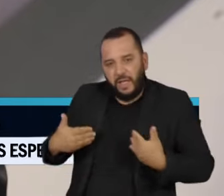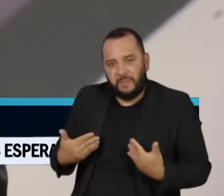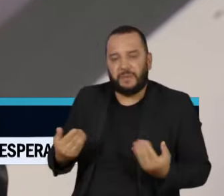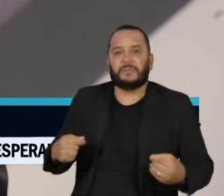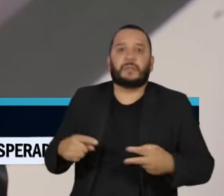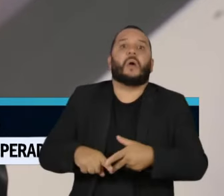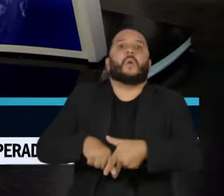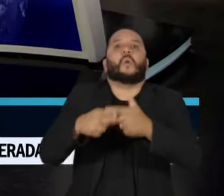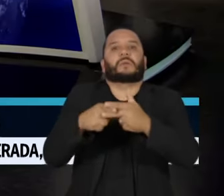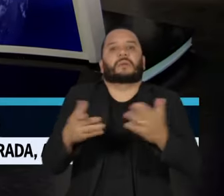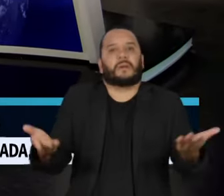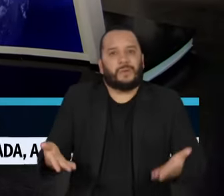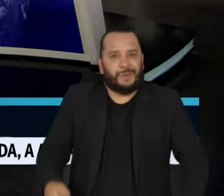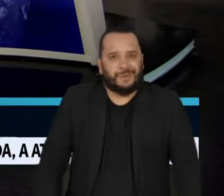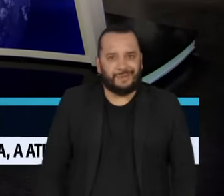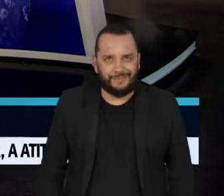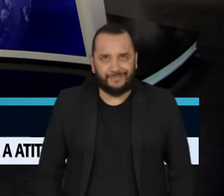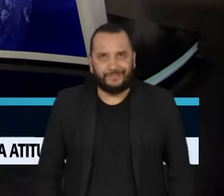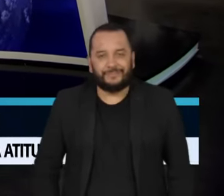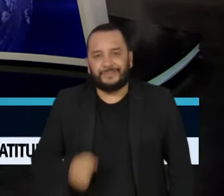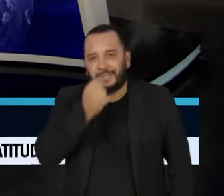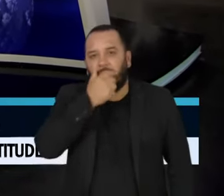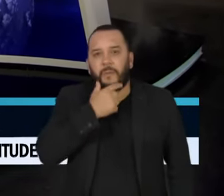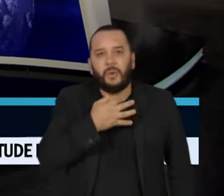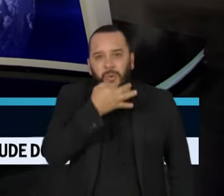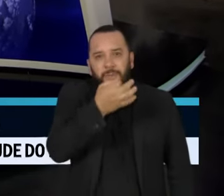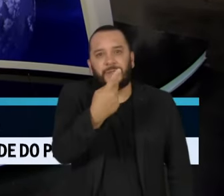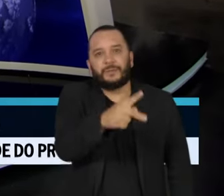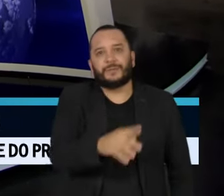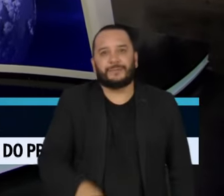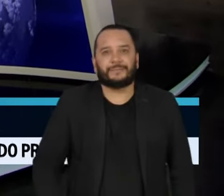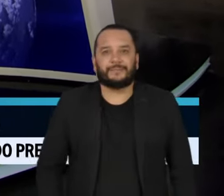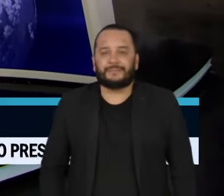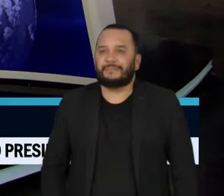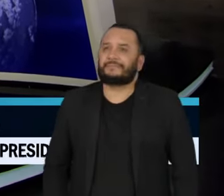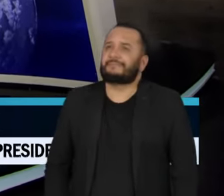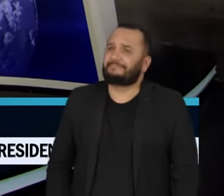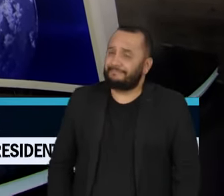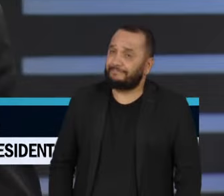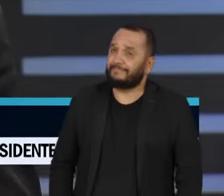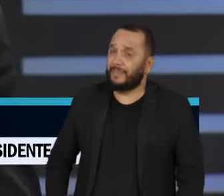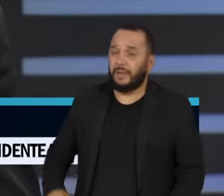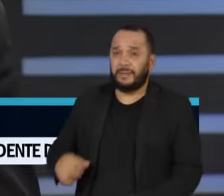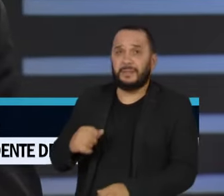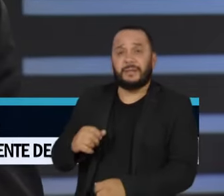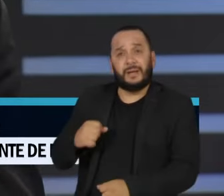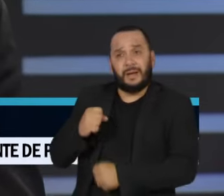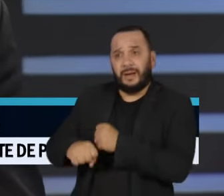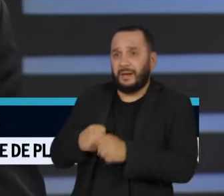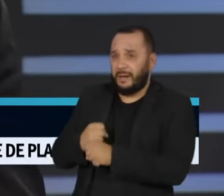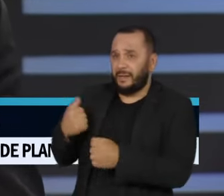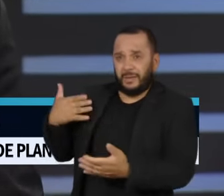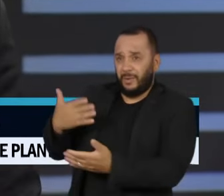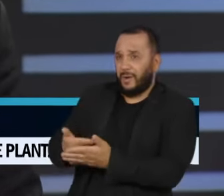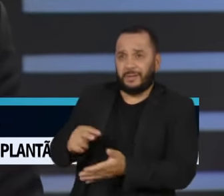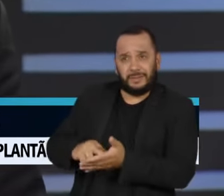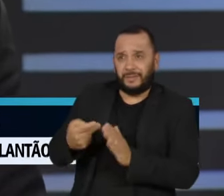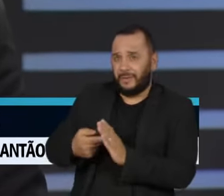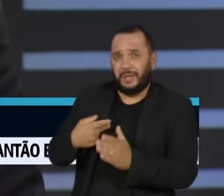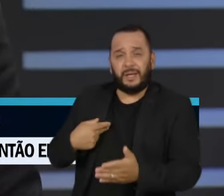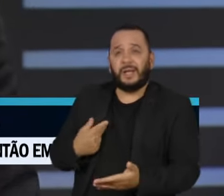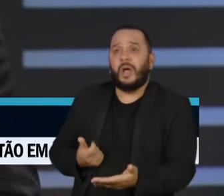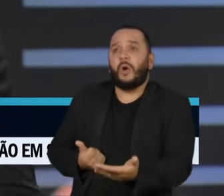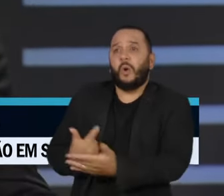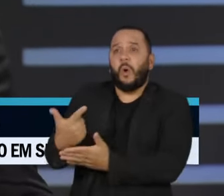isso. Sakamoto. Bem, a gente viveu no último ano uma política de compra de votos por parte do governo